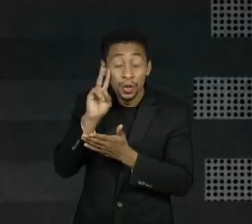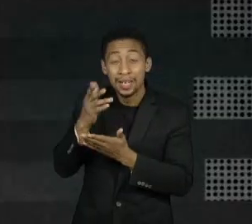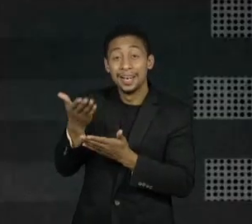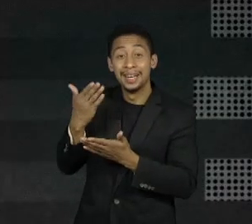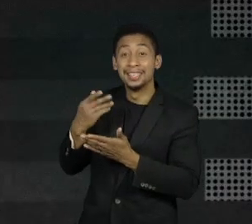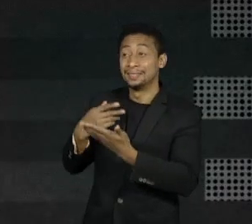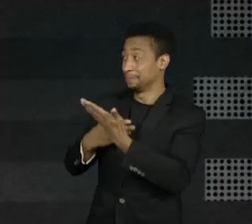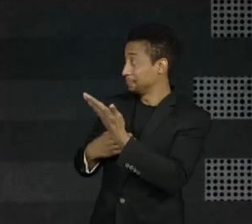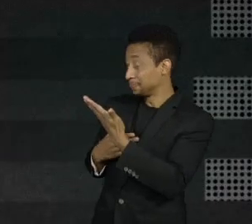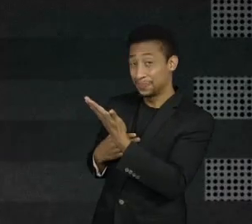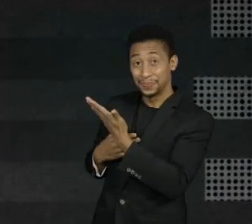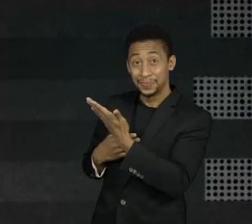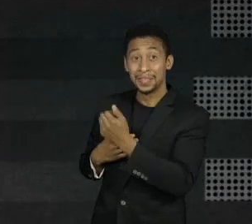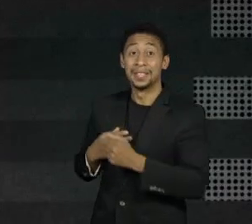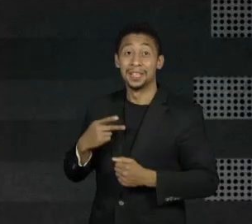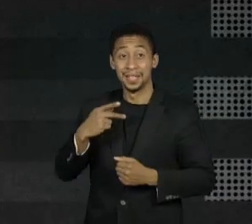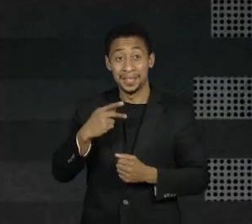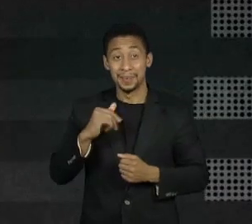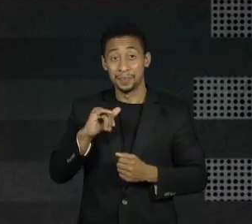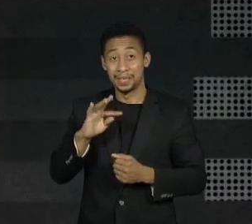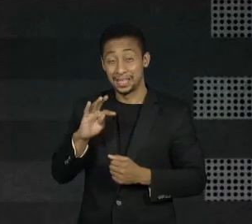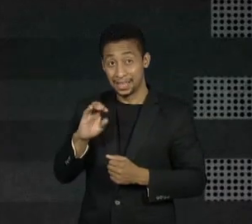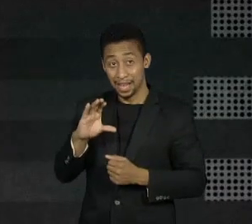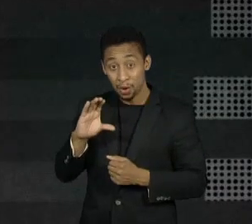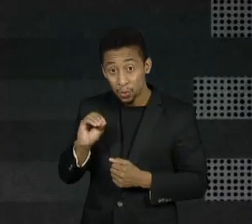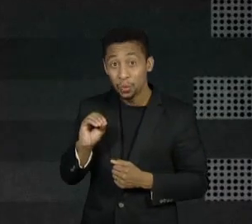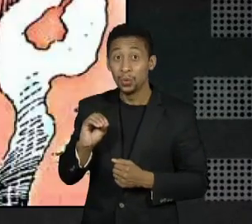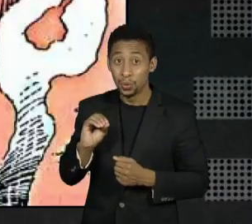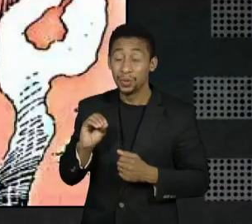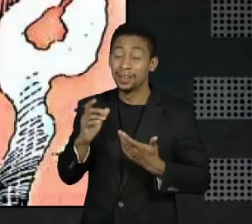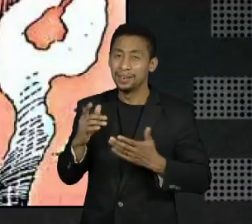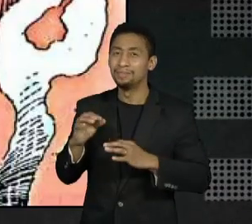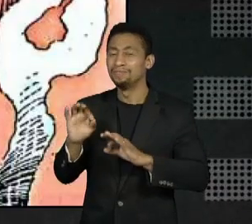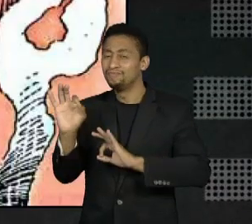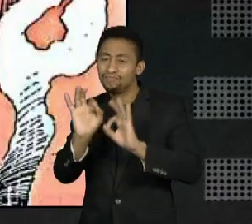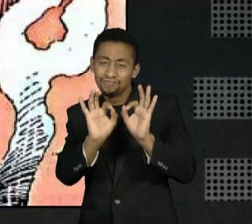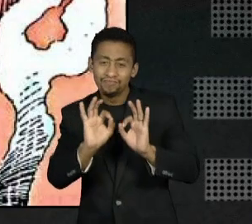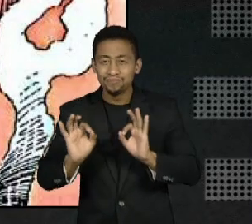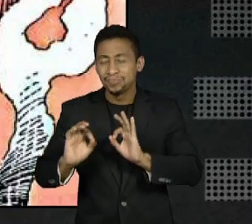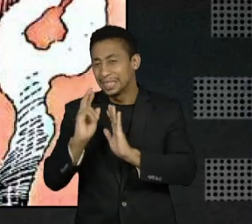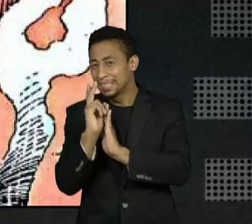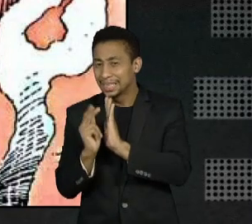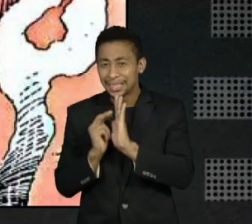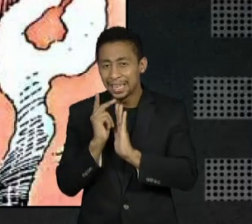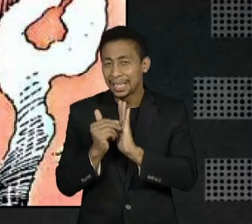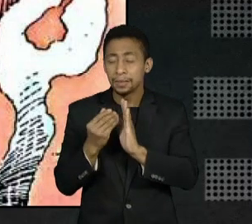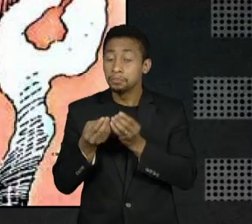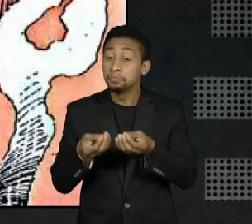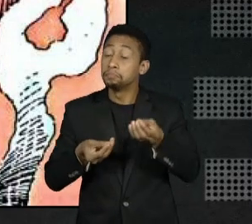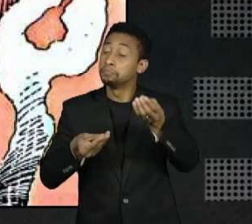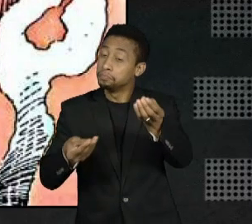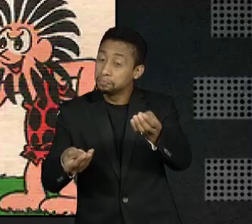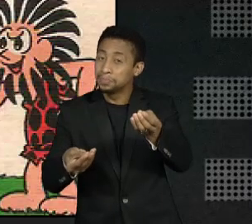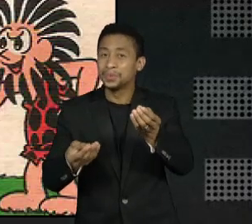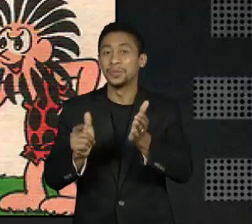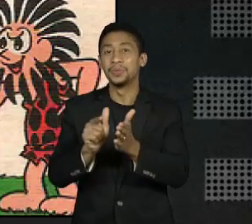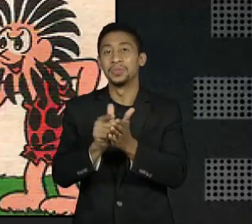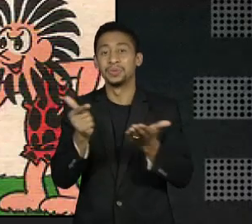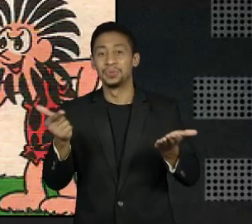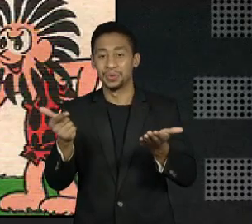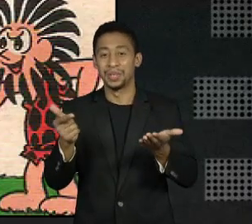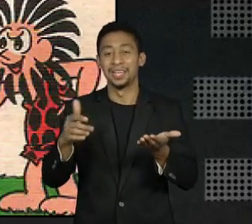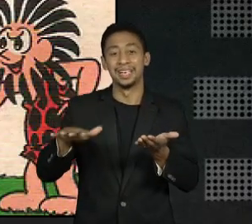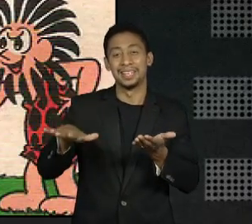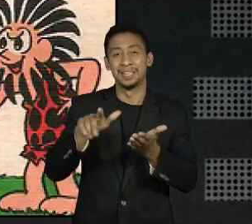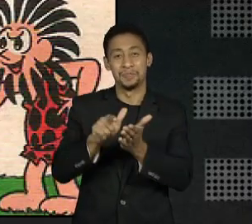Piteco, o homem pré-histórico. E eu ofereci para jornais de outras cidades, capitais e tudo